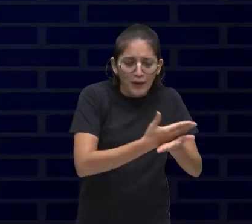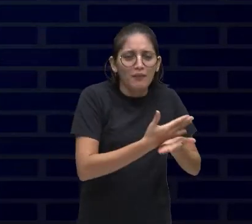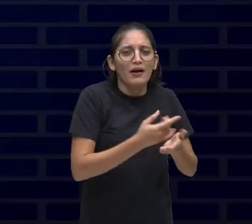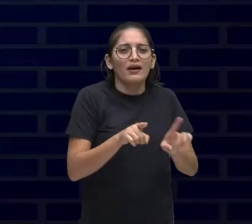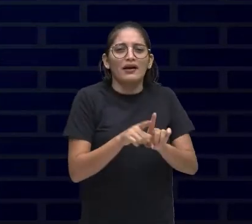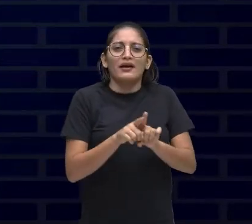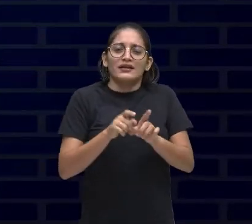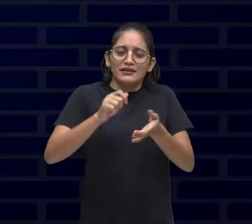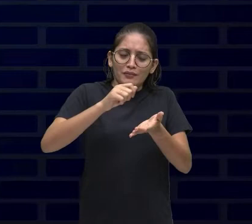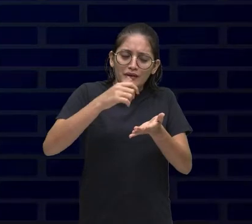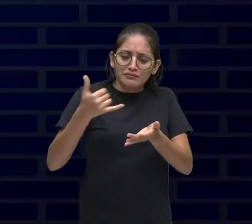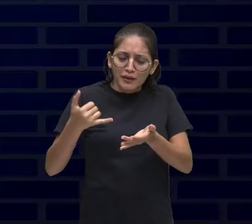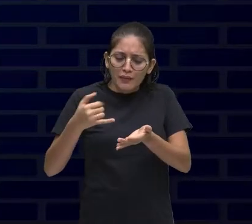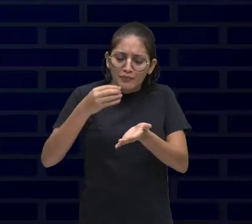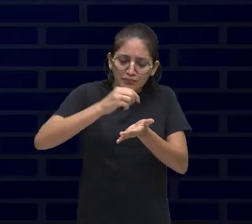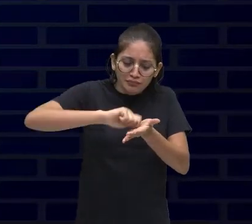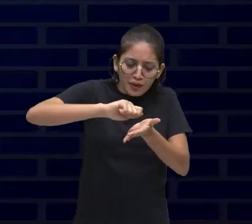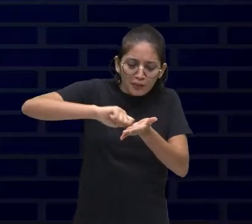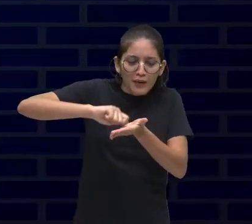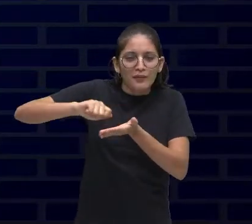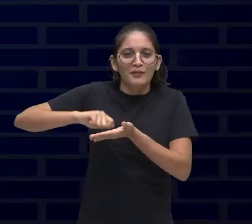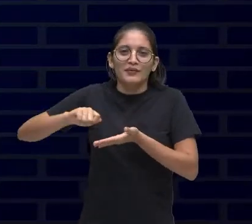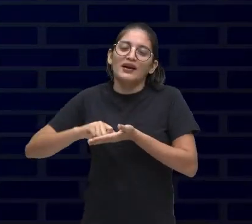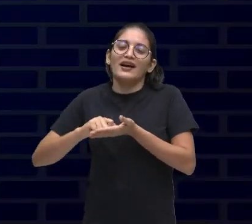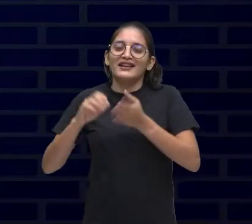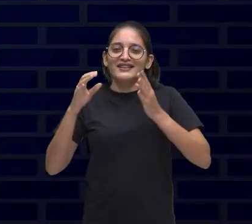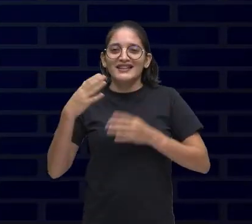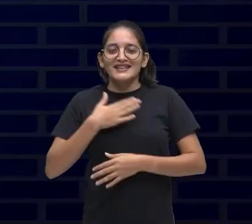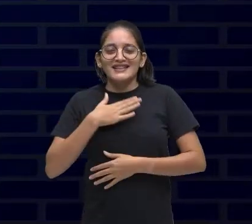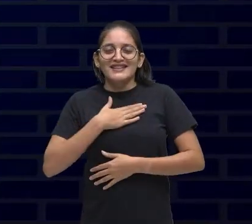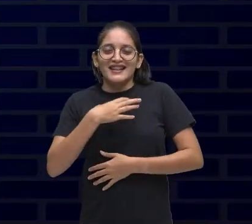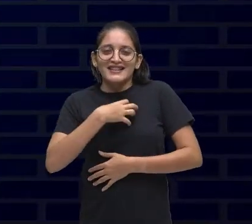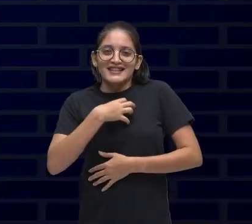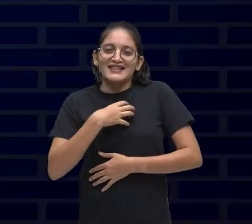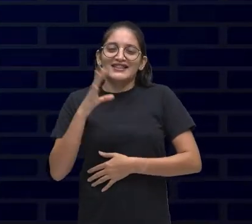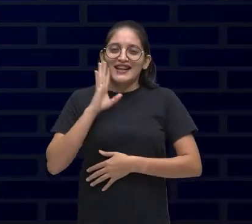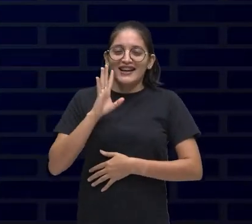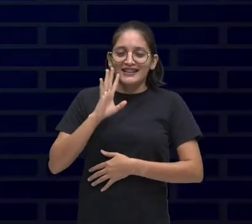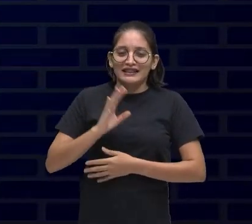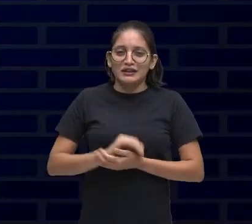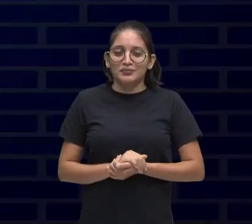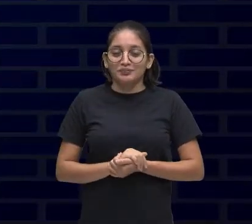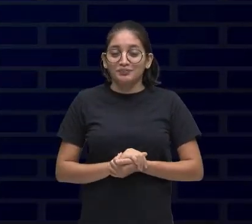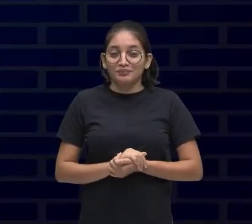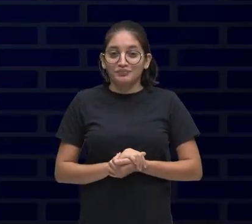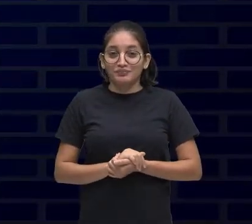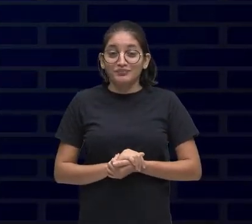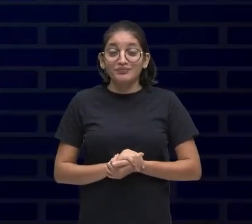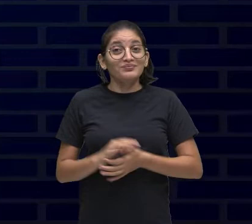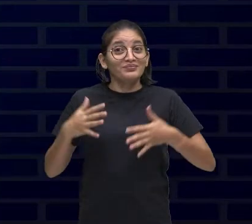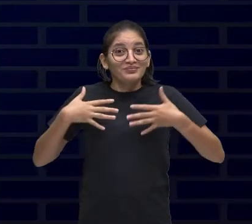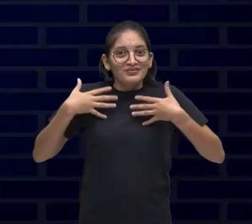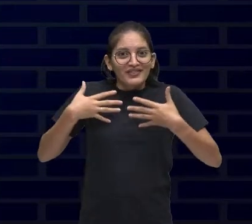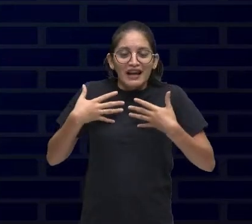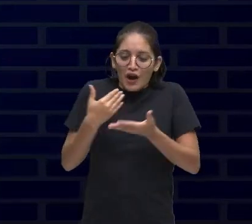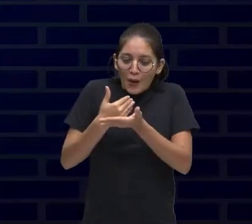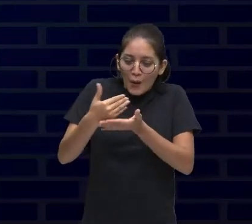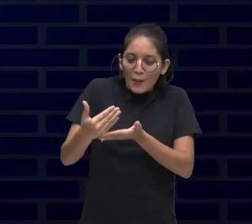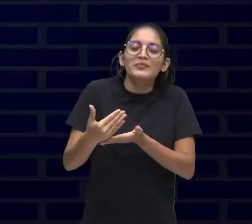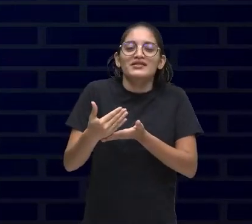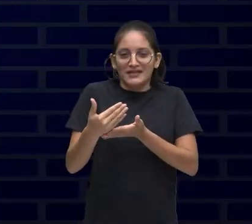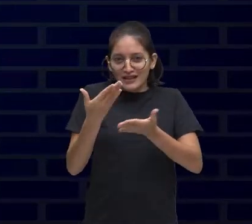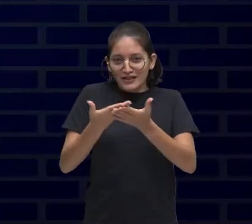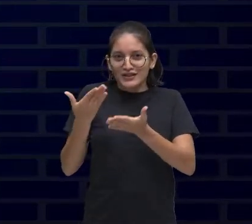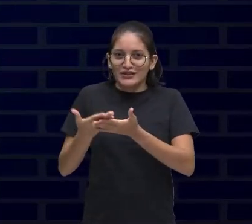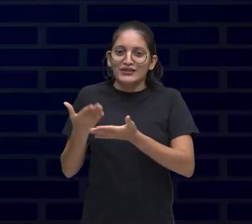e começar nossa aula com muita alegria. Olha que legal! Vai começar a aula da professora que todo